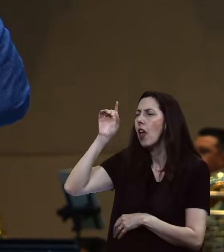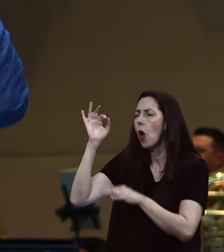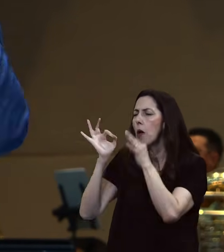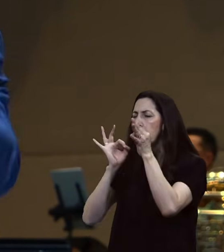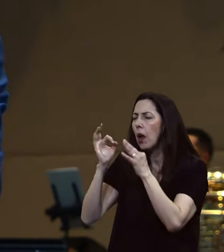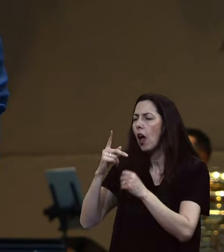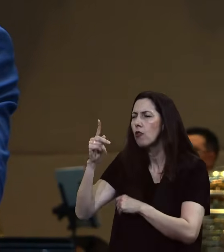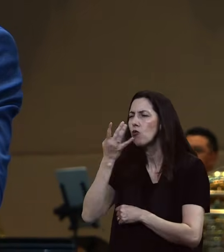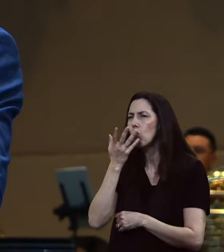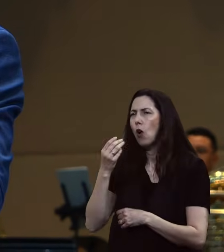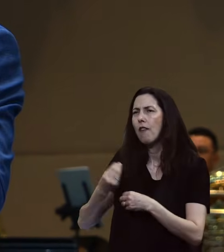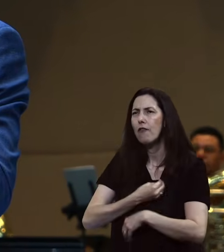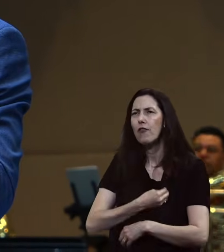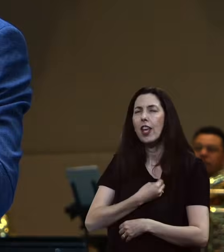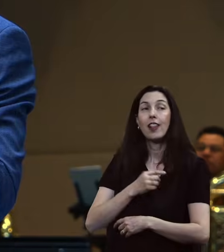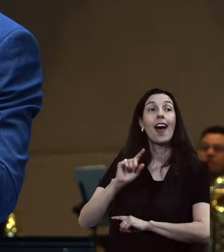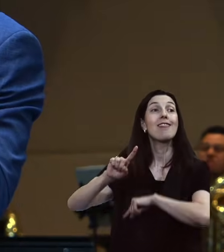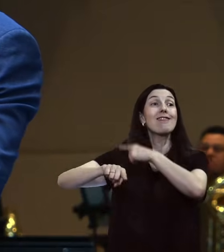fazer com você?